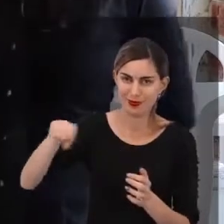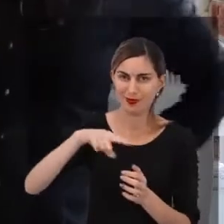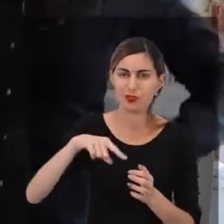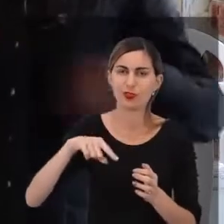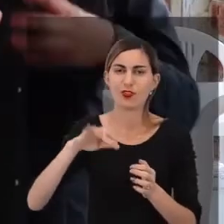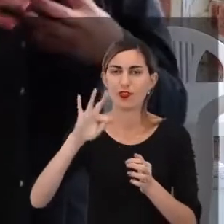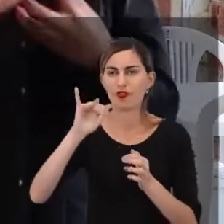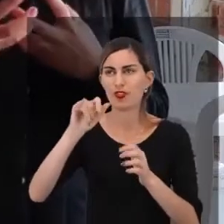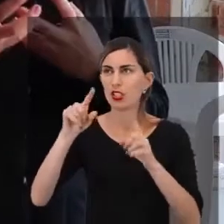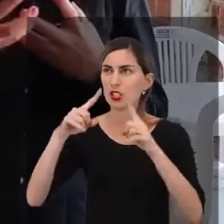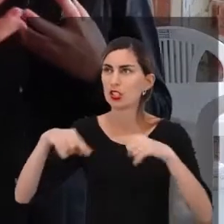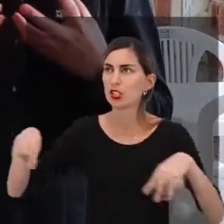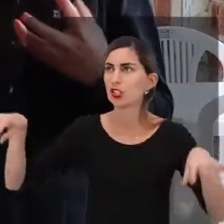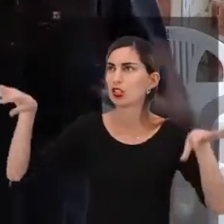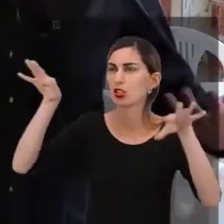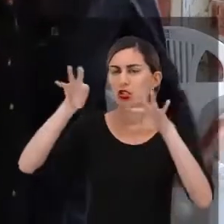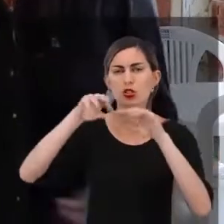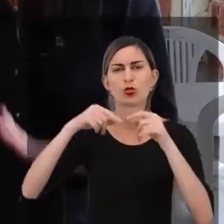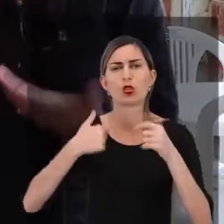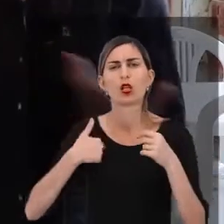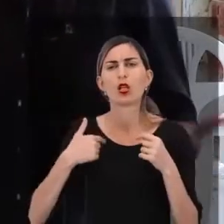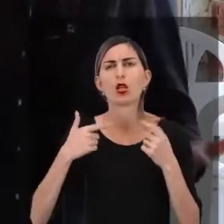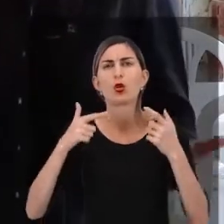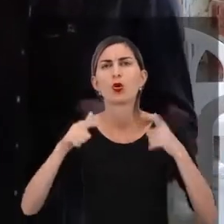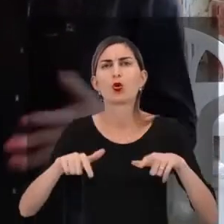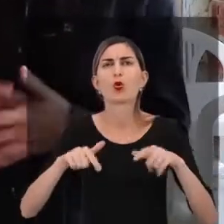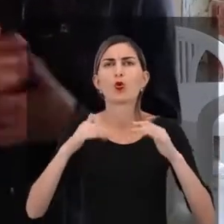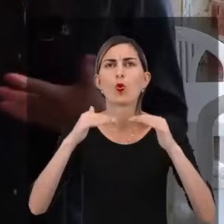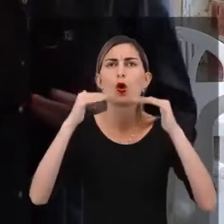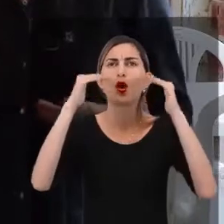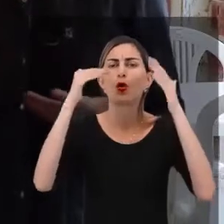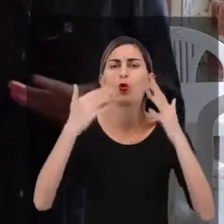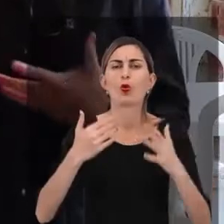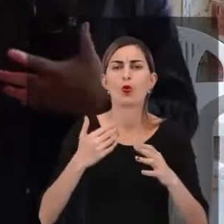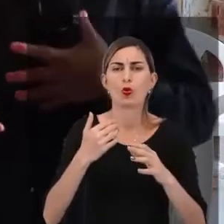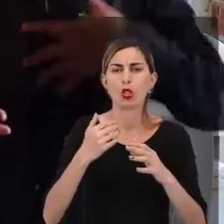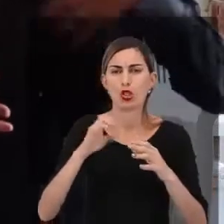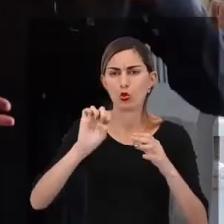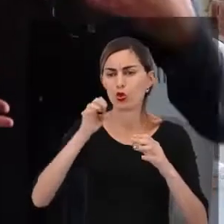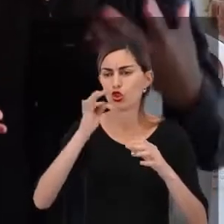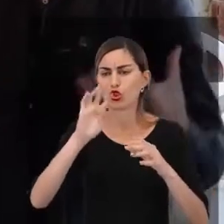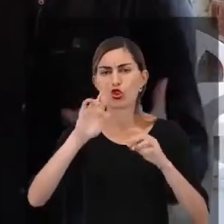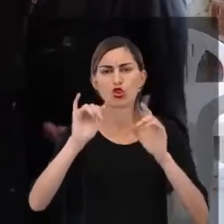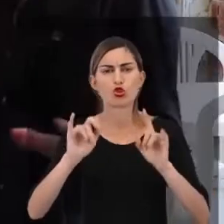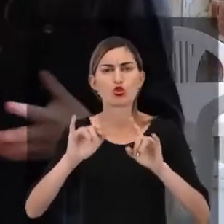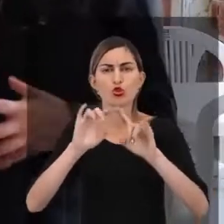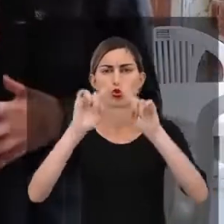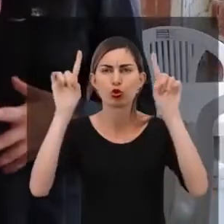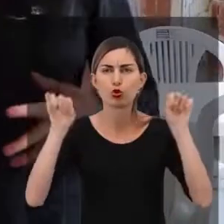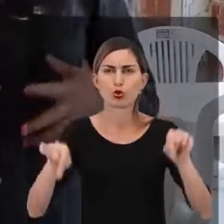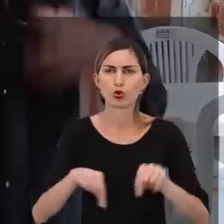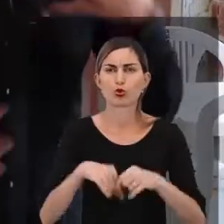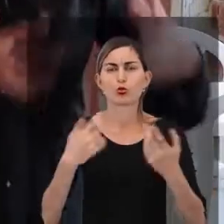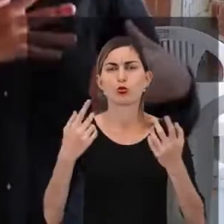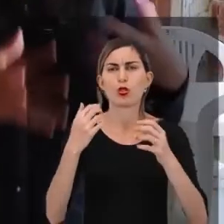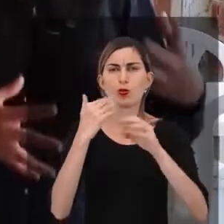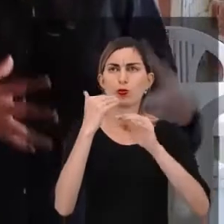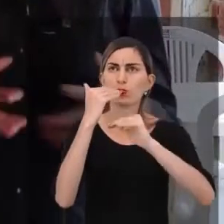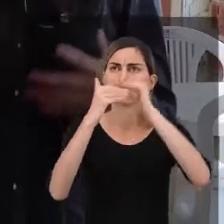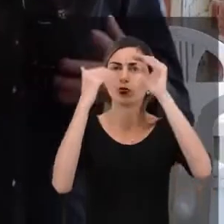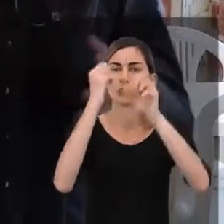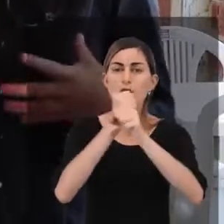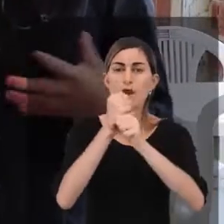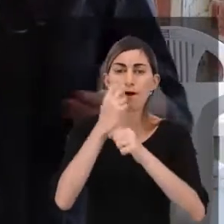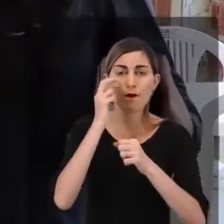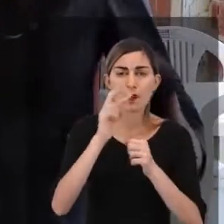né, Monique? O físico, né? Em que fase eu estou na obra? Que fase é essa? Eu já estou na estrutura, então eu vou ver o que